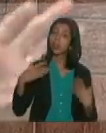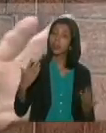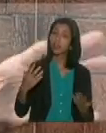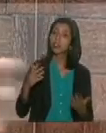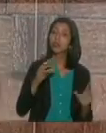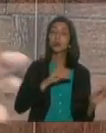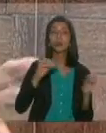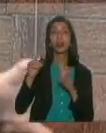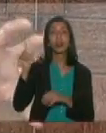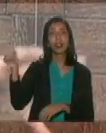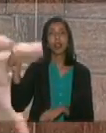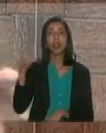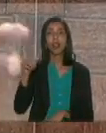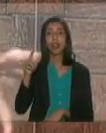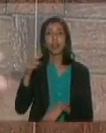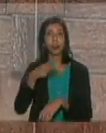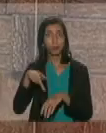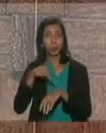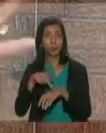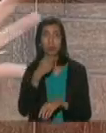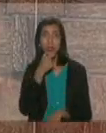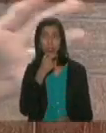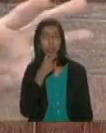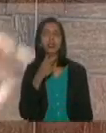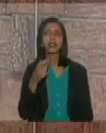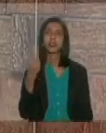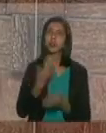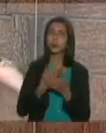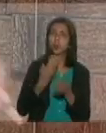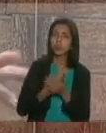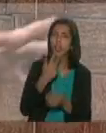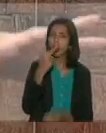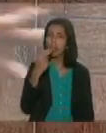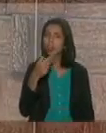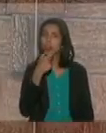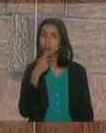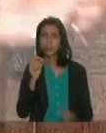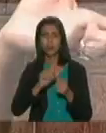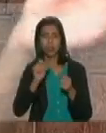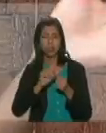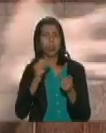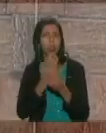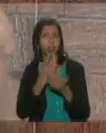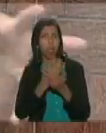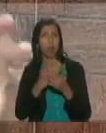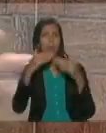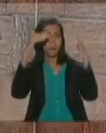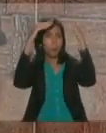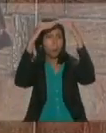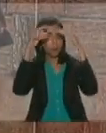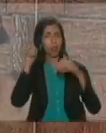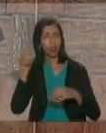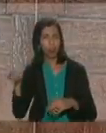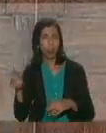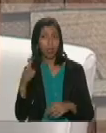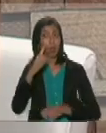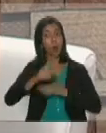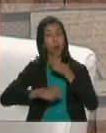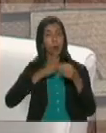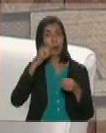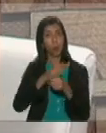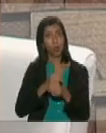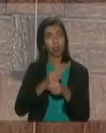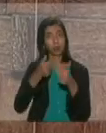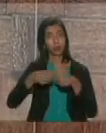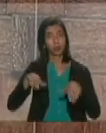Aí Londres, que tinha uns amigos morando lá. Vou pra Londres, vou estudar inglês e fazer aula de balé, porque aí vou fazer aula de balé, né? Você ficou um ano